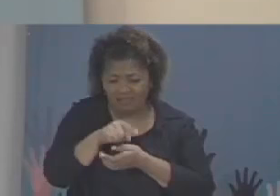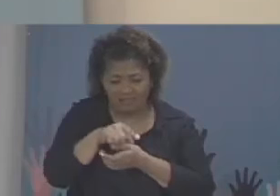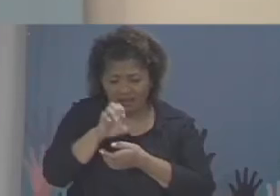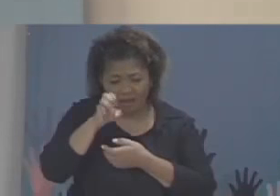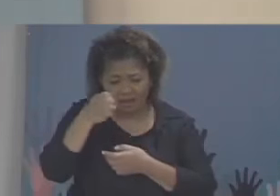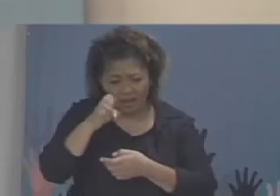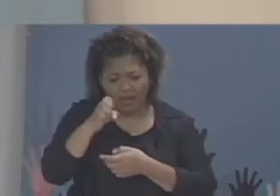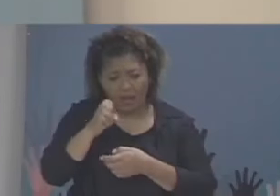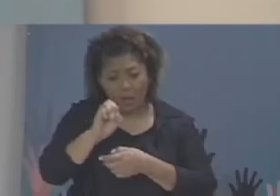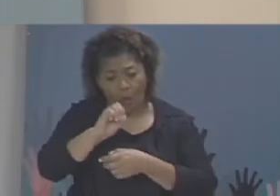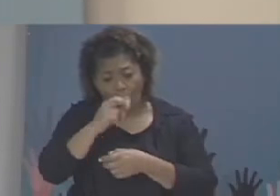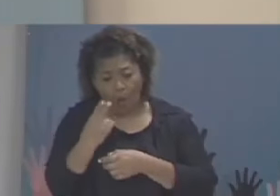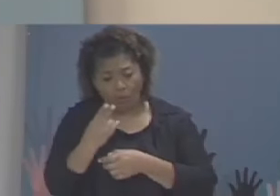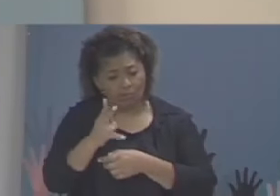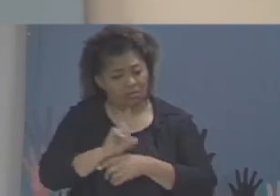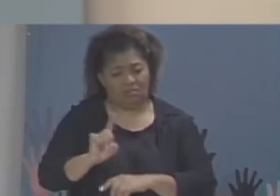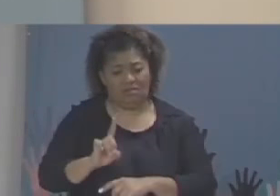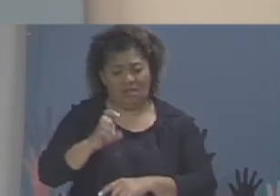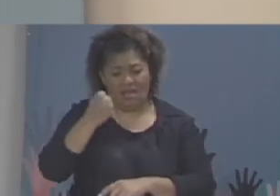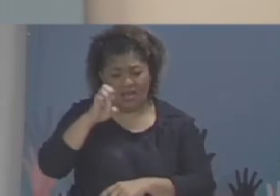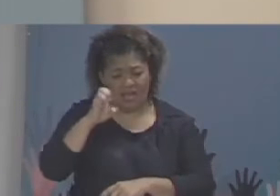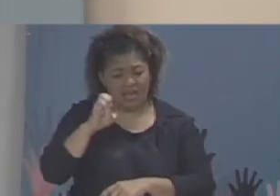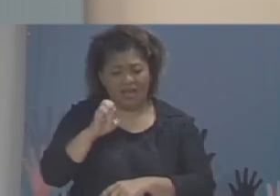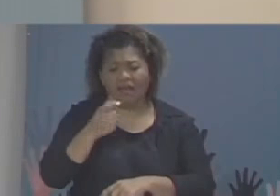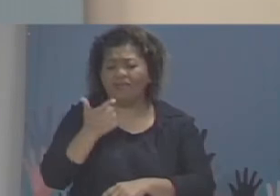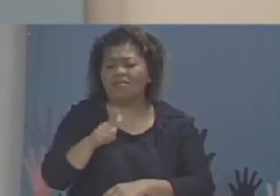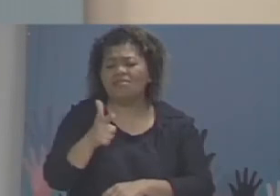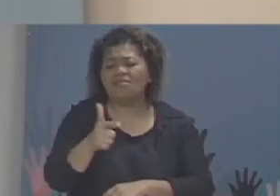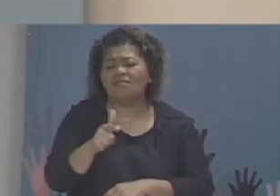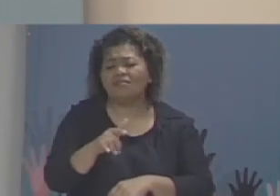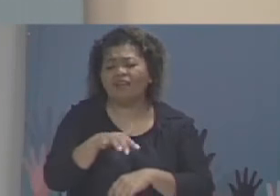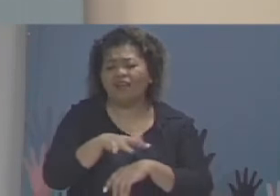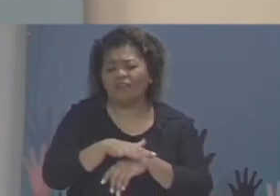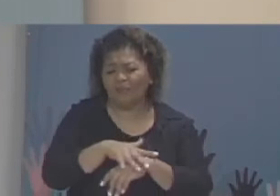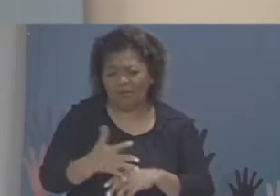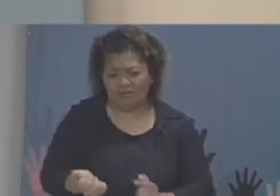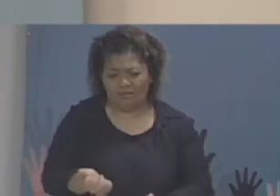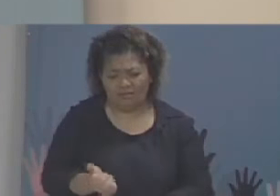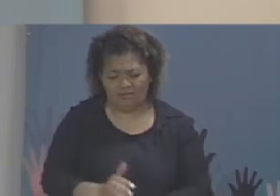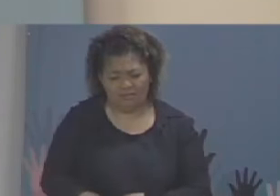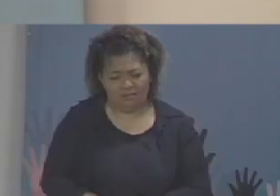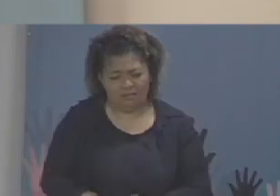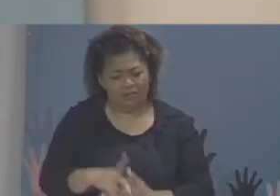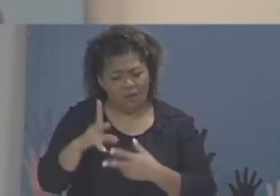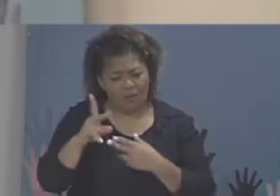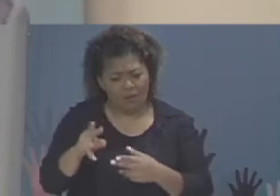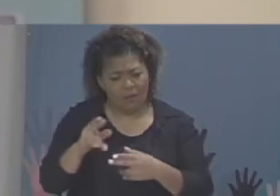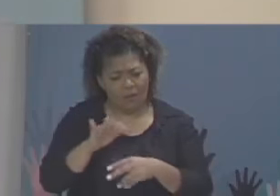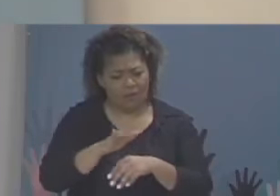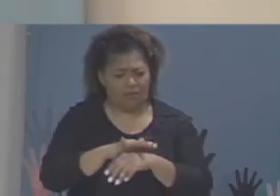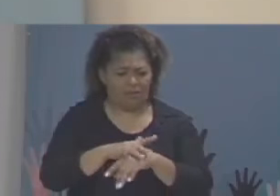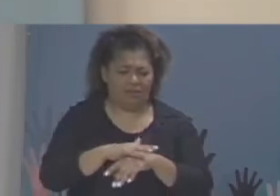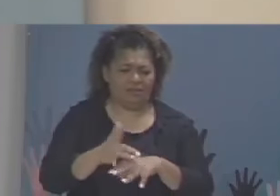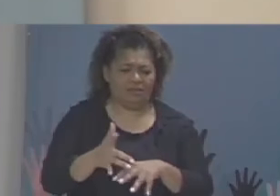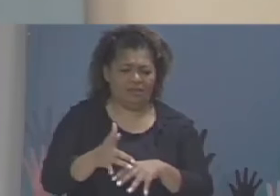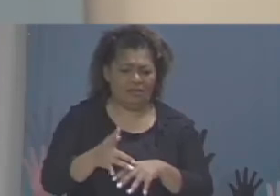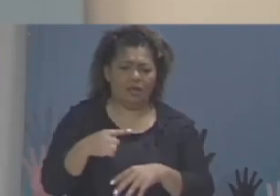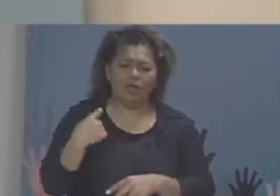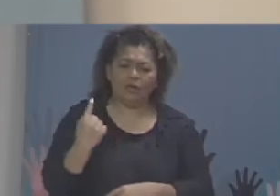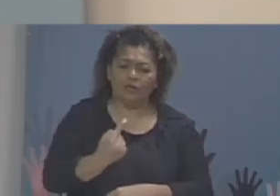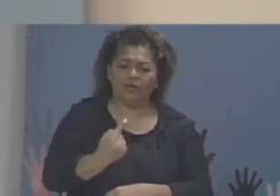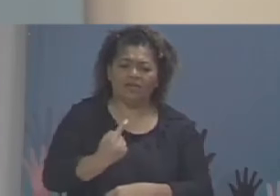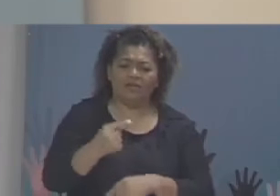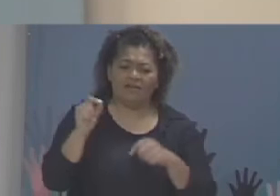não é questão de doença. Não se passa por aí, não se trata disso. nós faremos algo que é